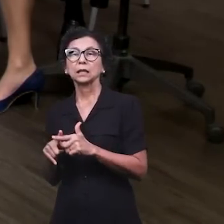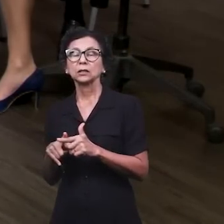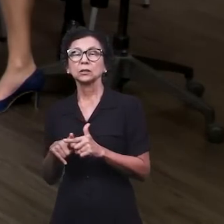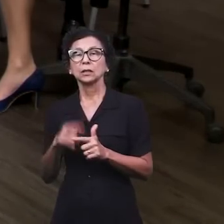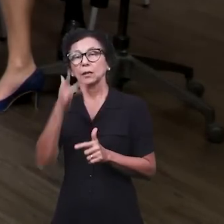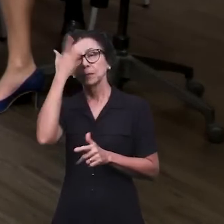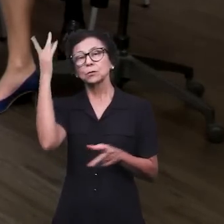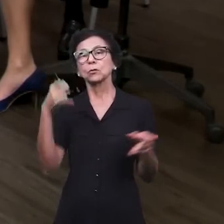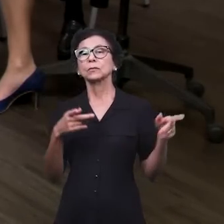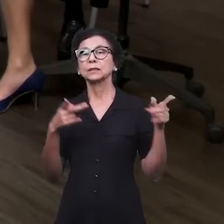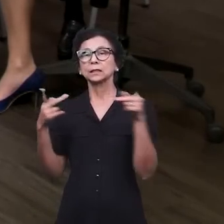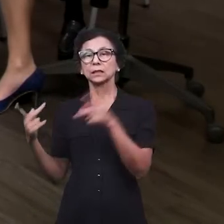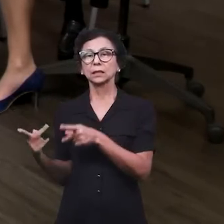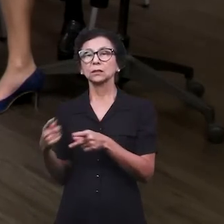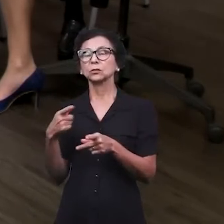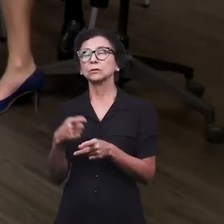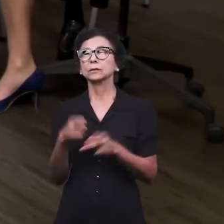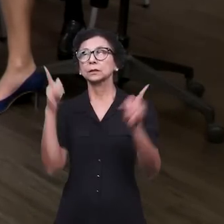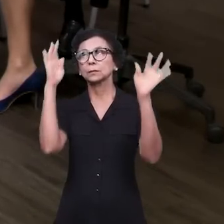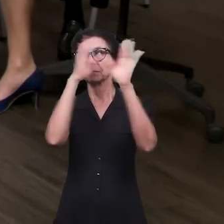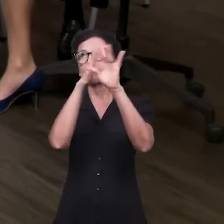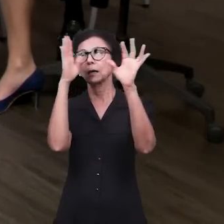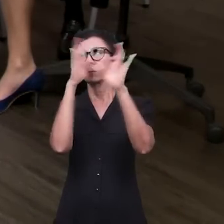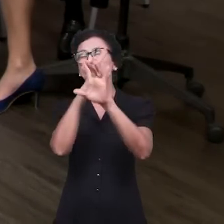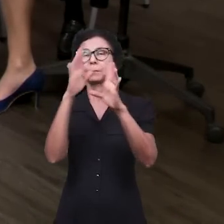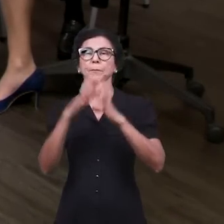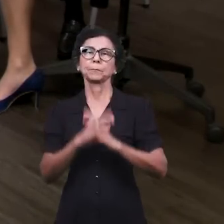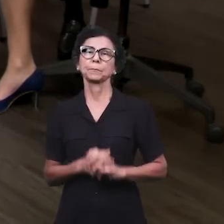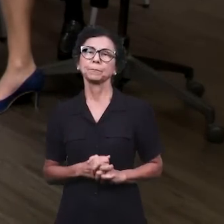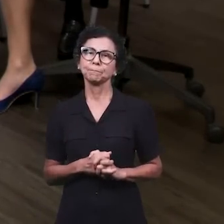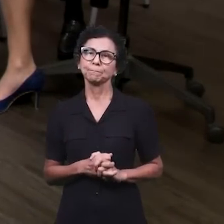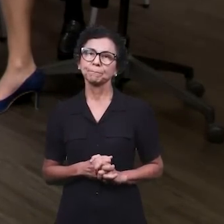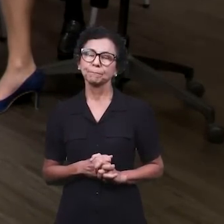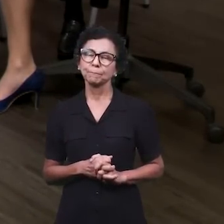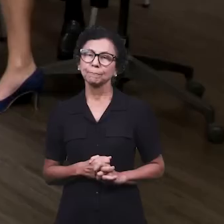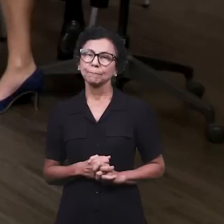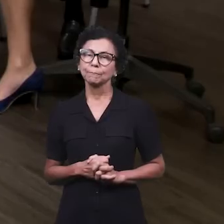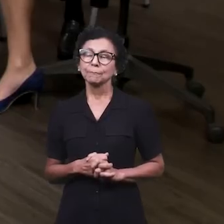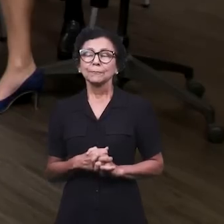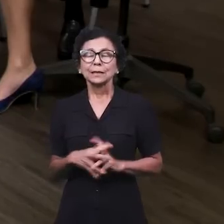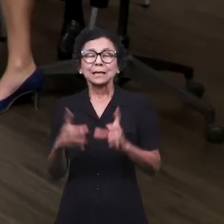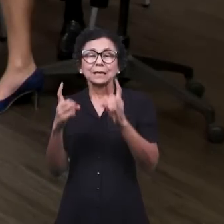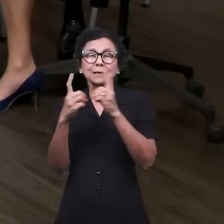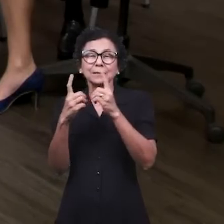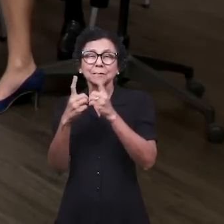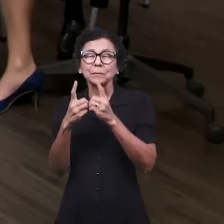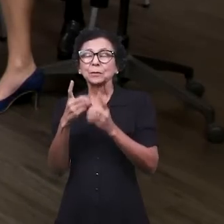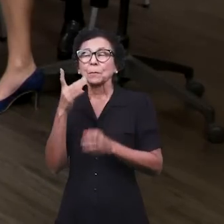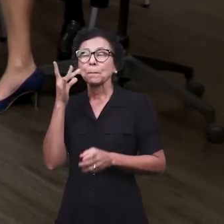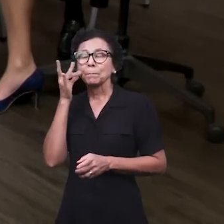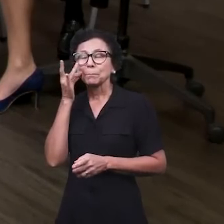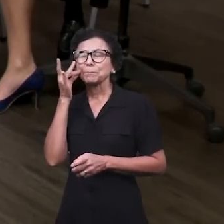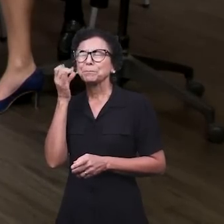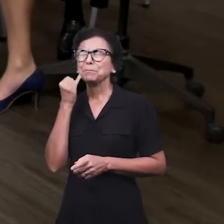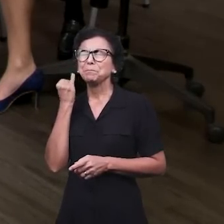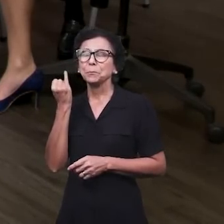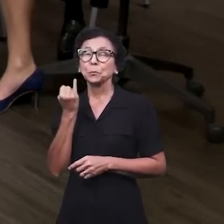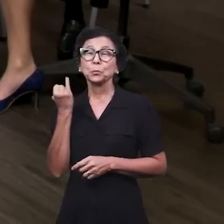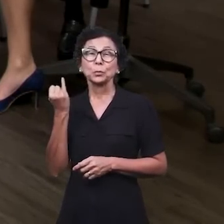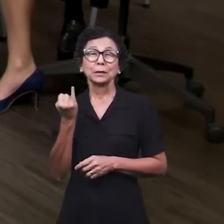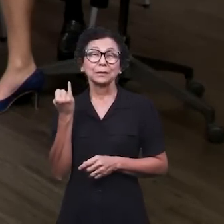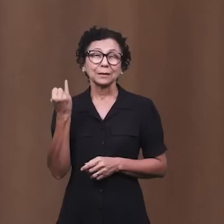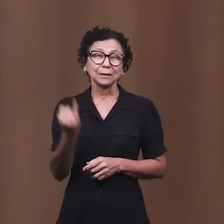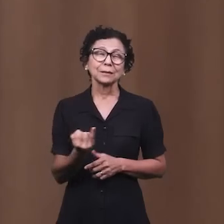é importante no atendimento, nesse culto presencial. Você pode ser muito útil, orar pelo